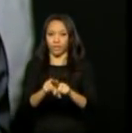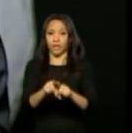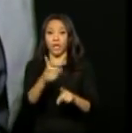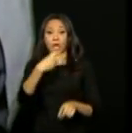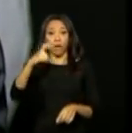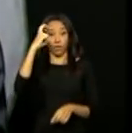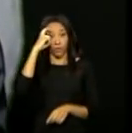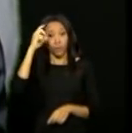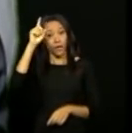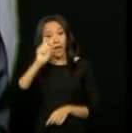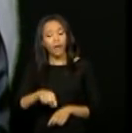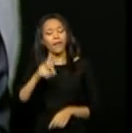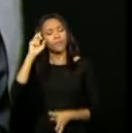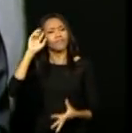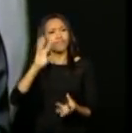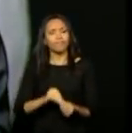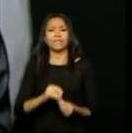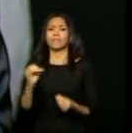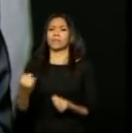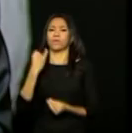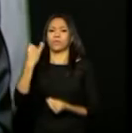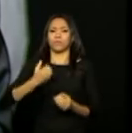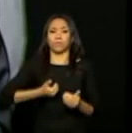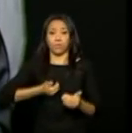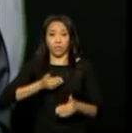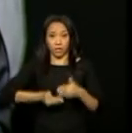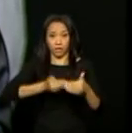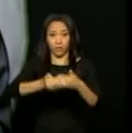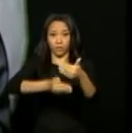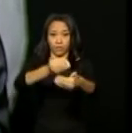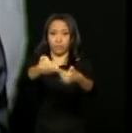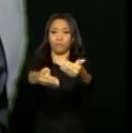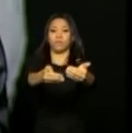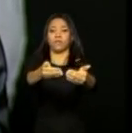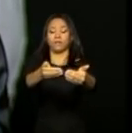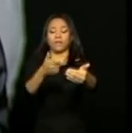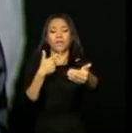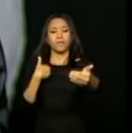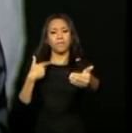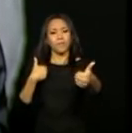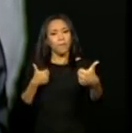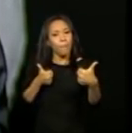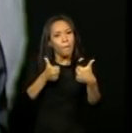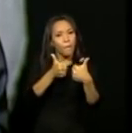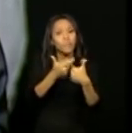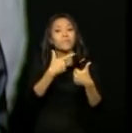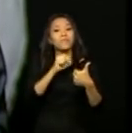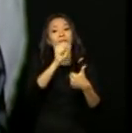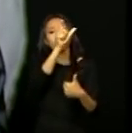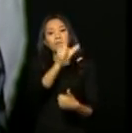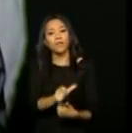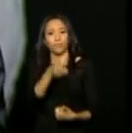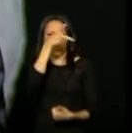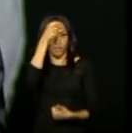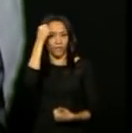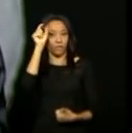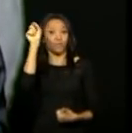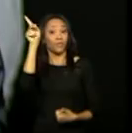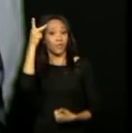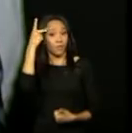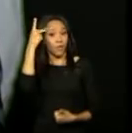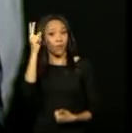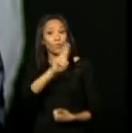cultura como elemento central do desenvolvimento me aproximou do prefeito de São Paulo, Fernando Haddad, não por